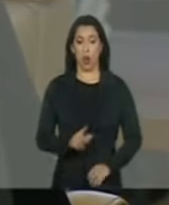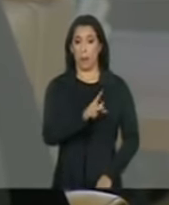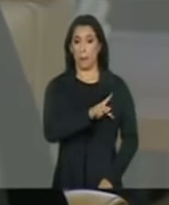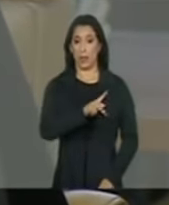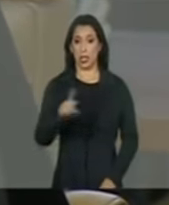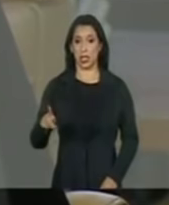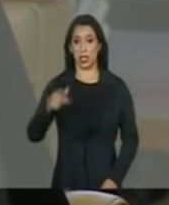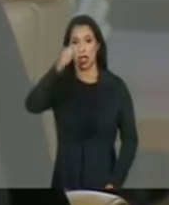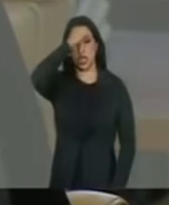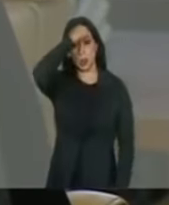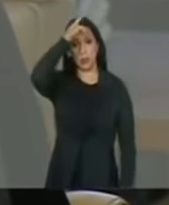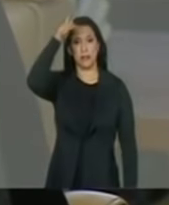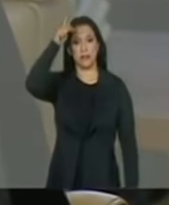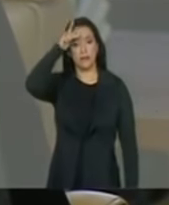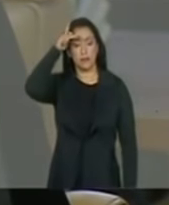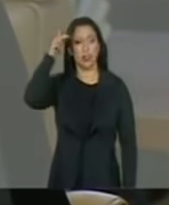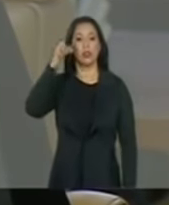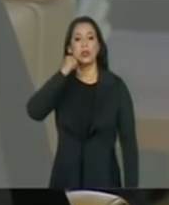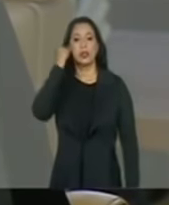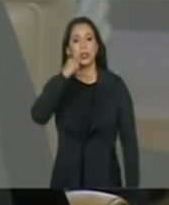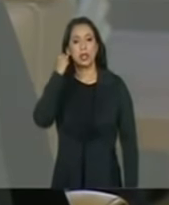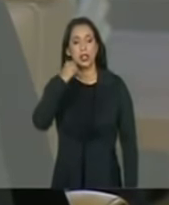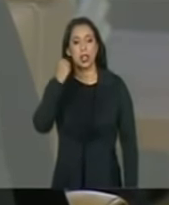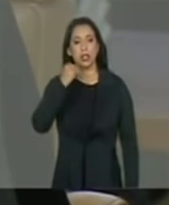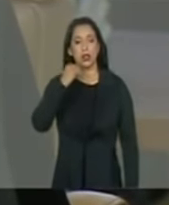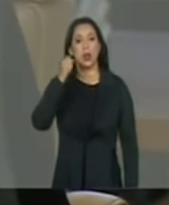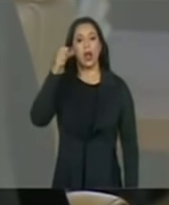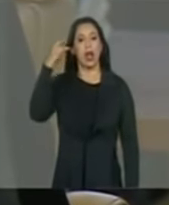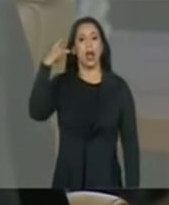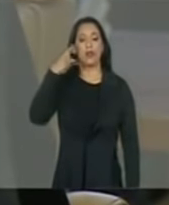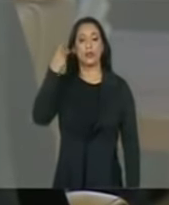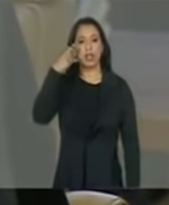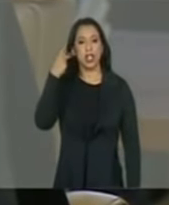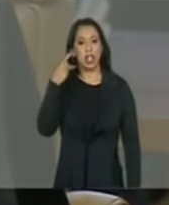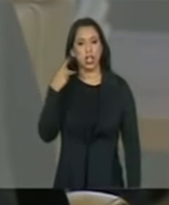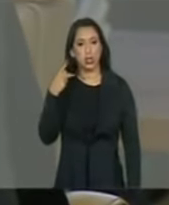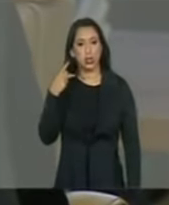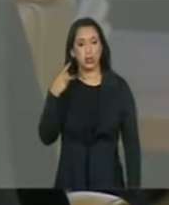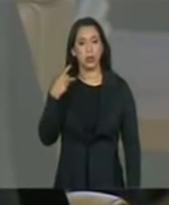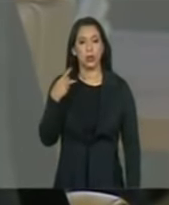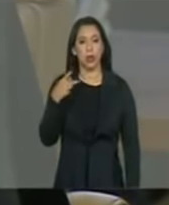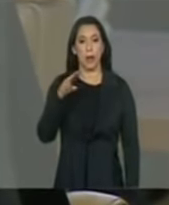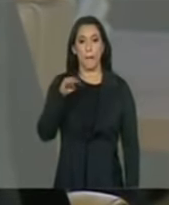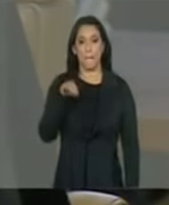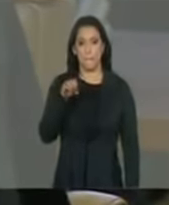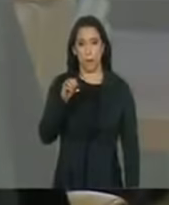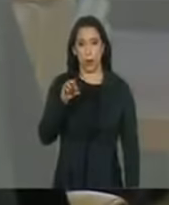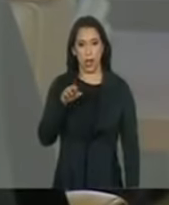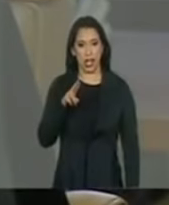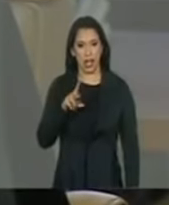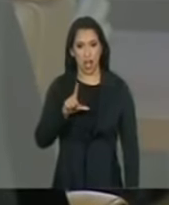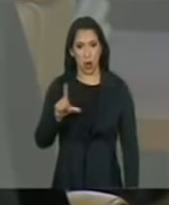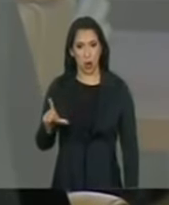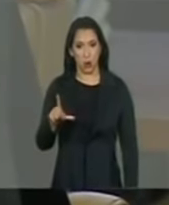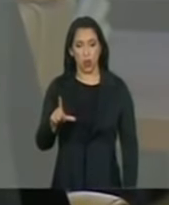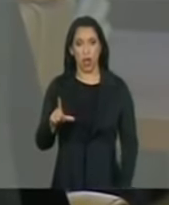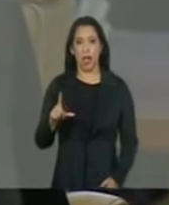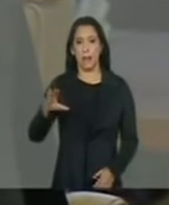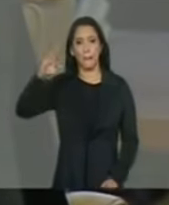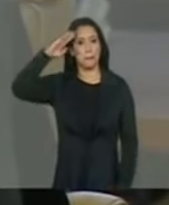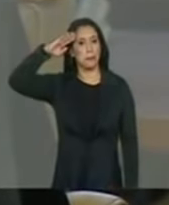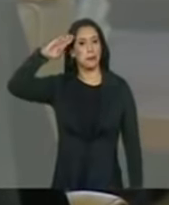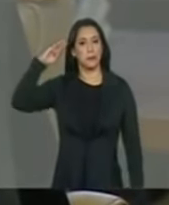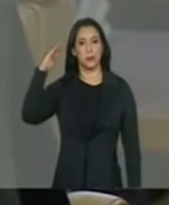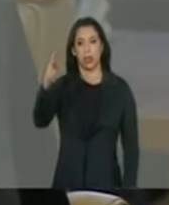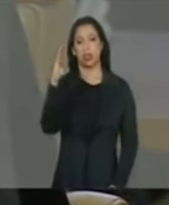do senador ao vereador a moral é um servo da pátria a corrupção é o cupim